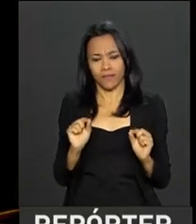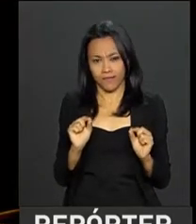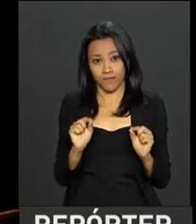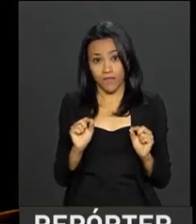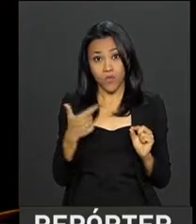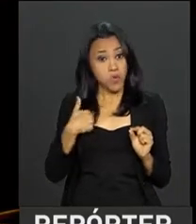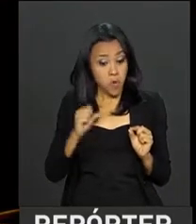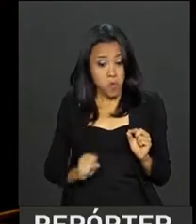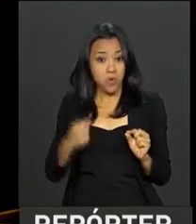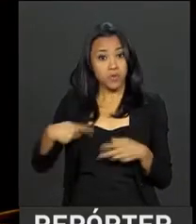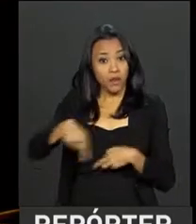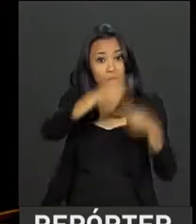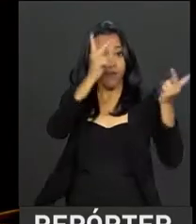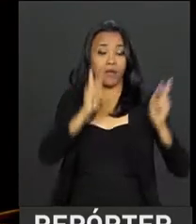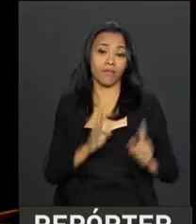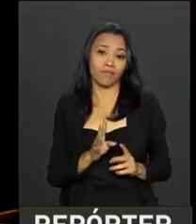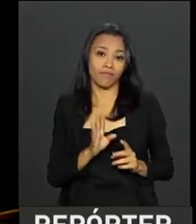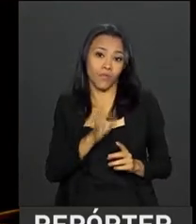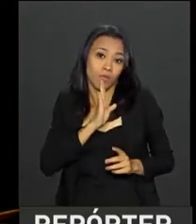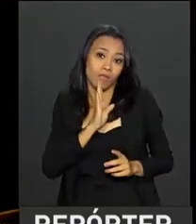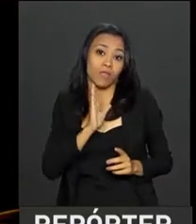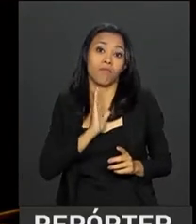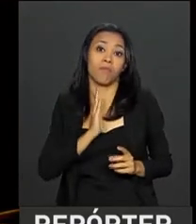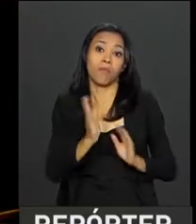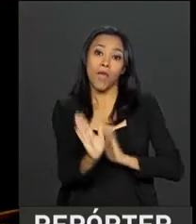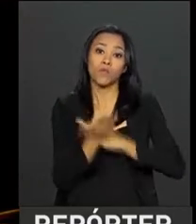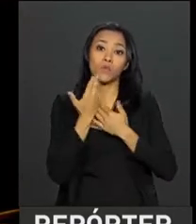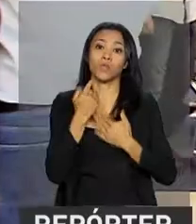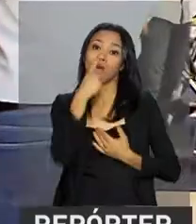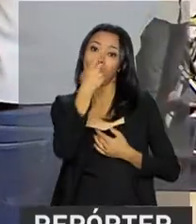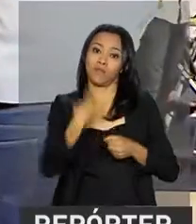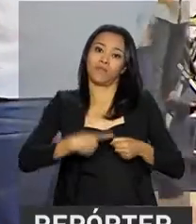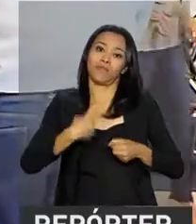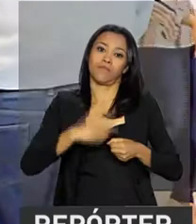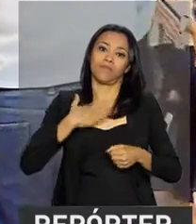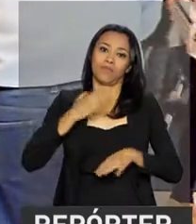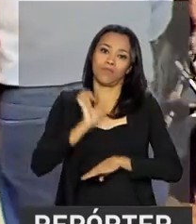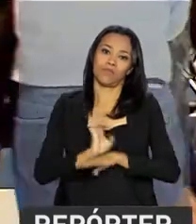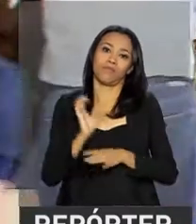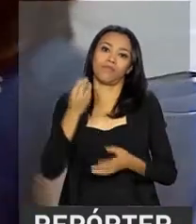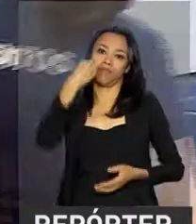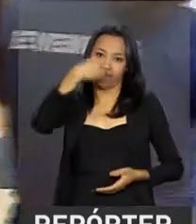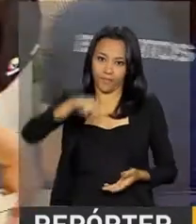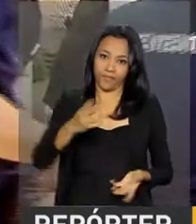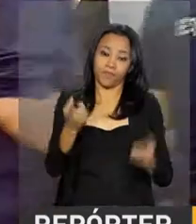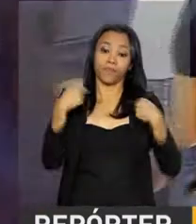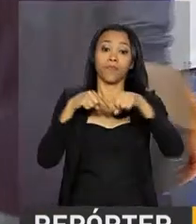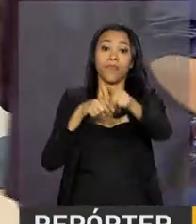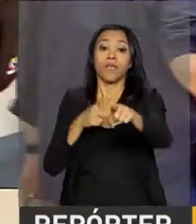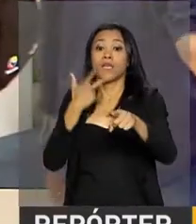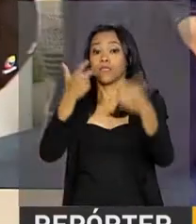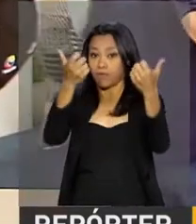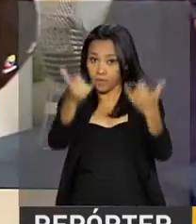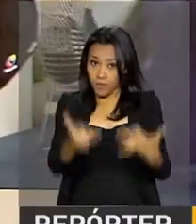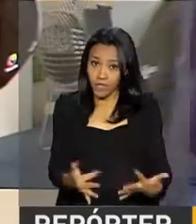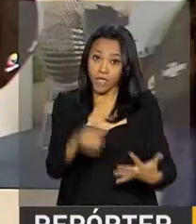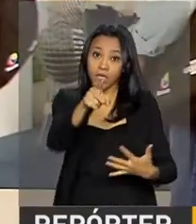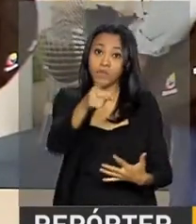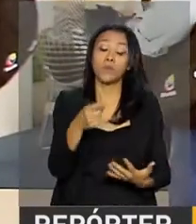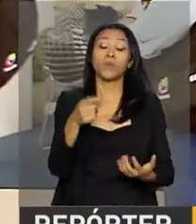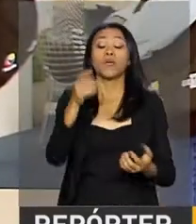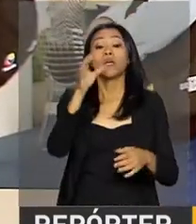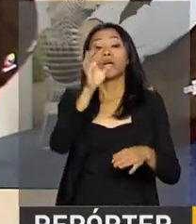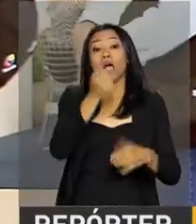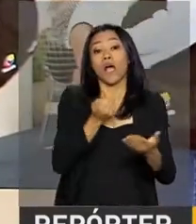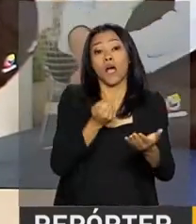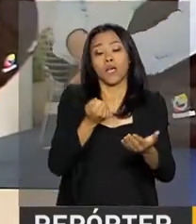o que eu posso levar para ajudar na minha área, no meu município. No ano passado, as contas públicas nas esferas federal,